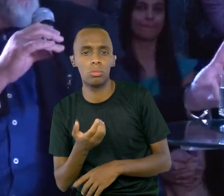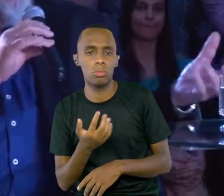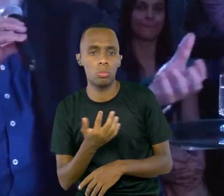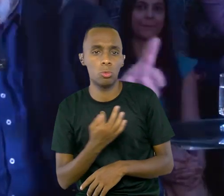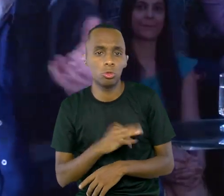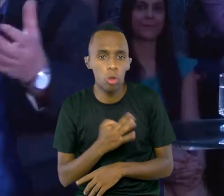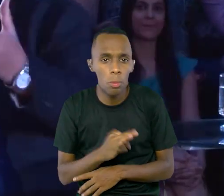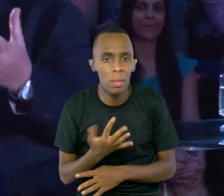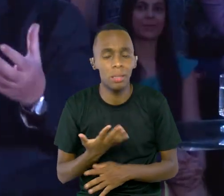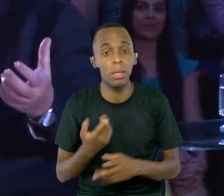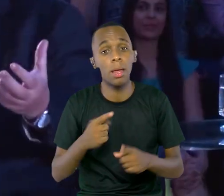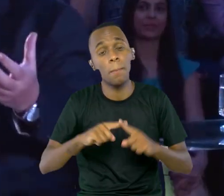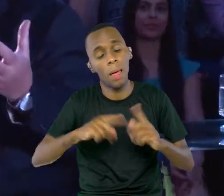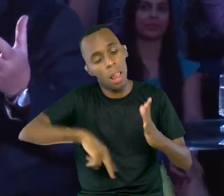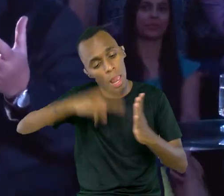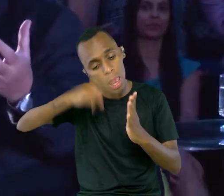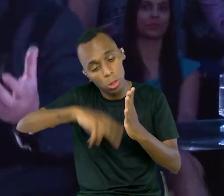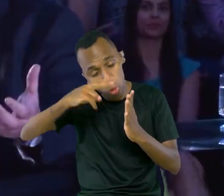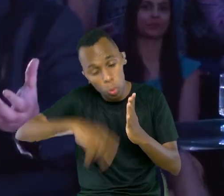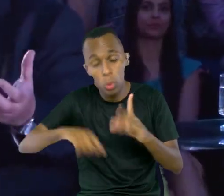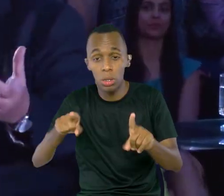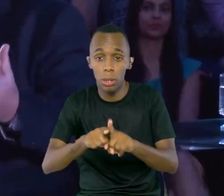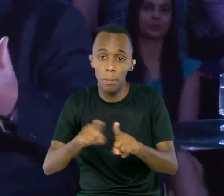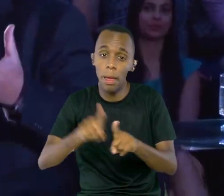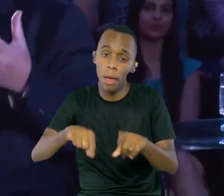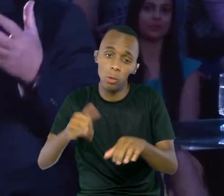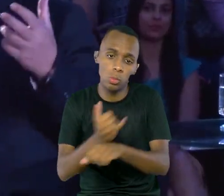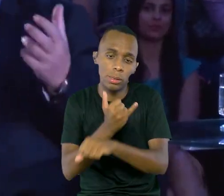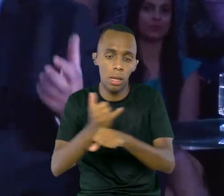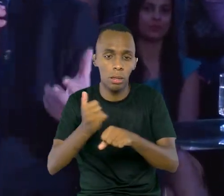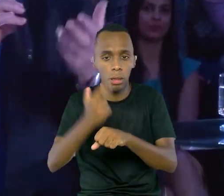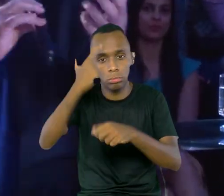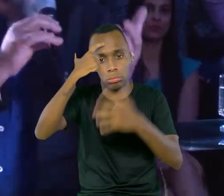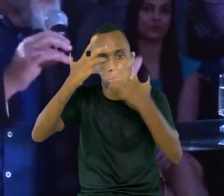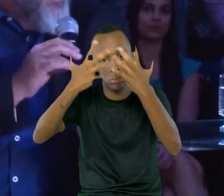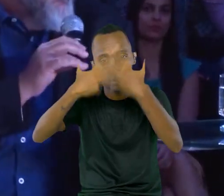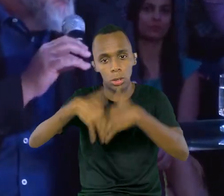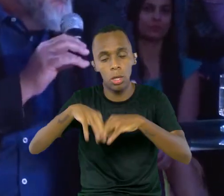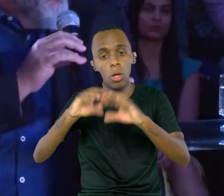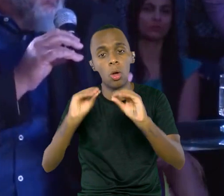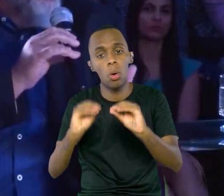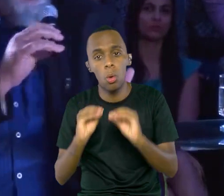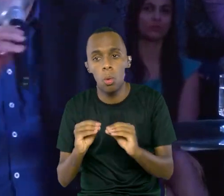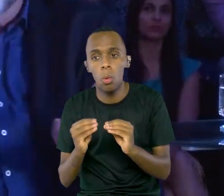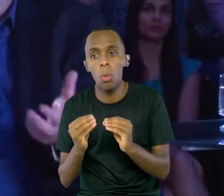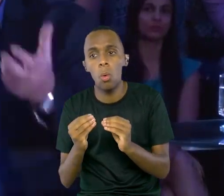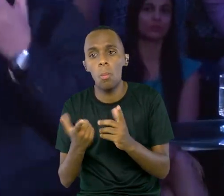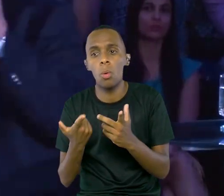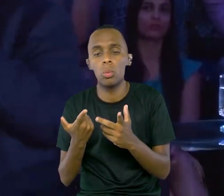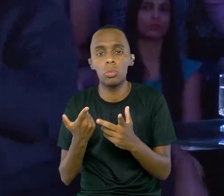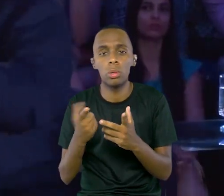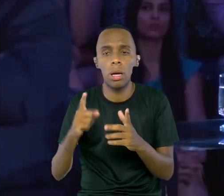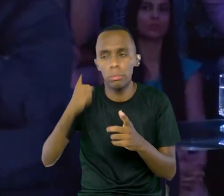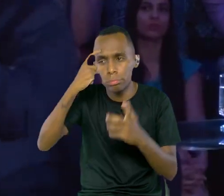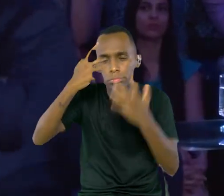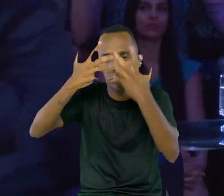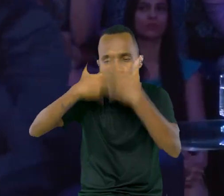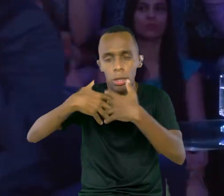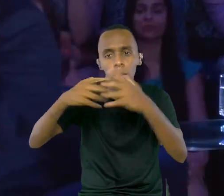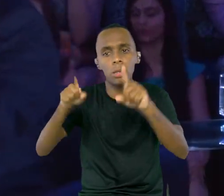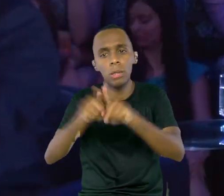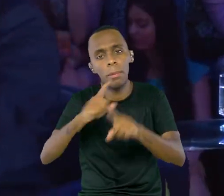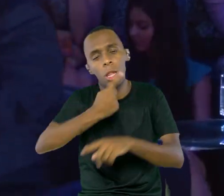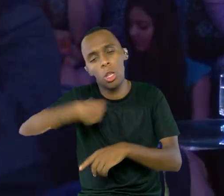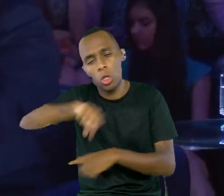uma dor. E é claro que a leitura, ela é uma das maneiras de pensar, né, no sentido de curar e também